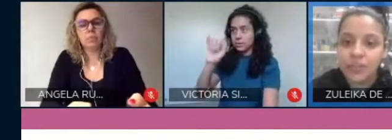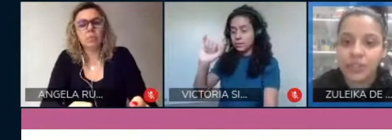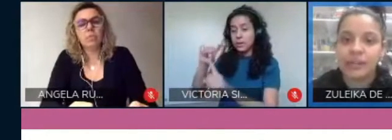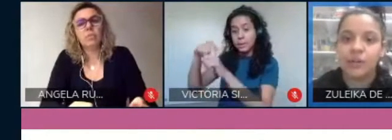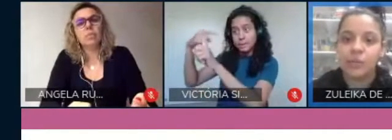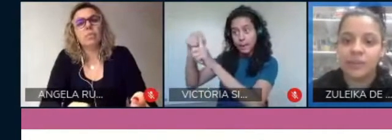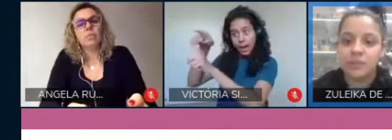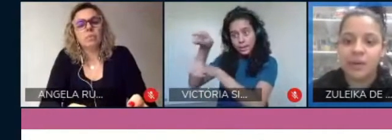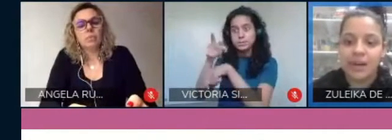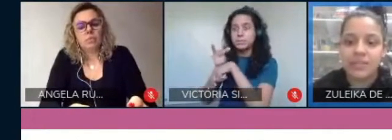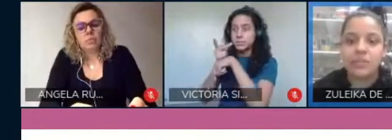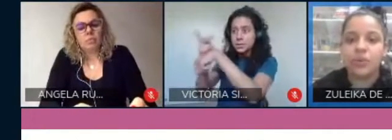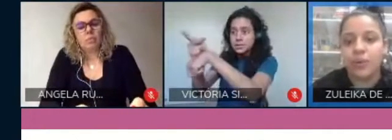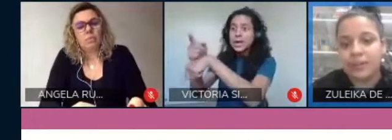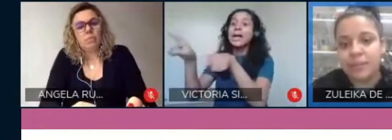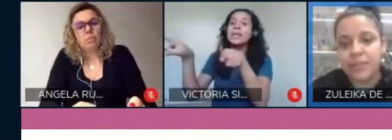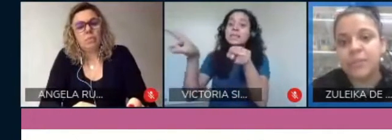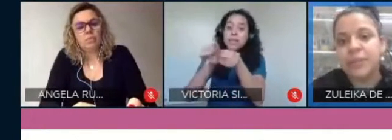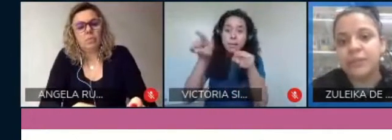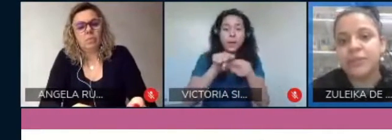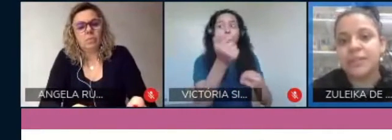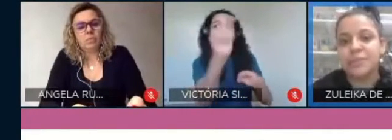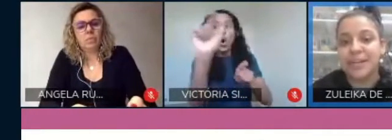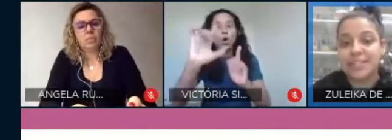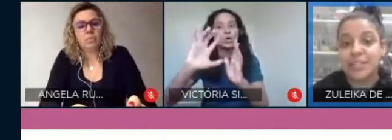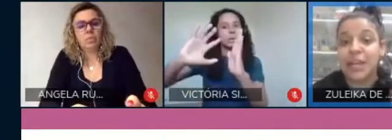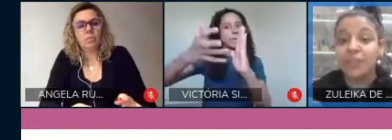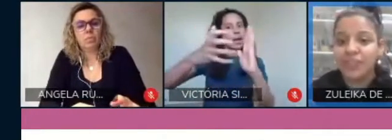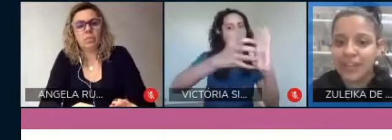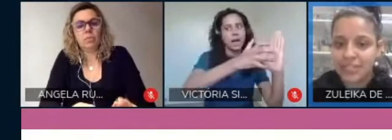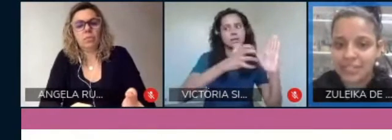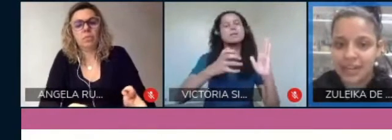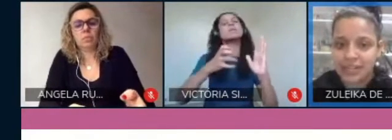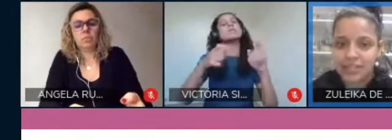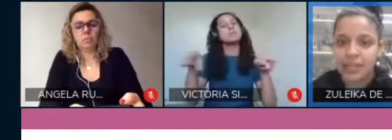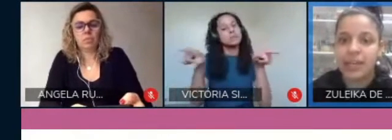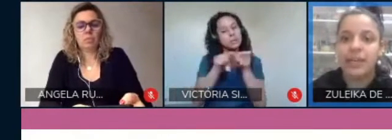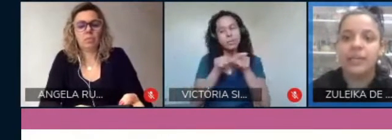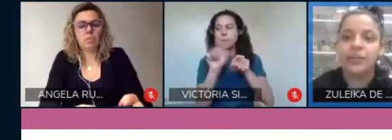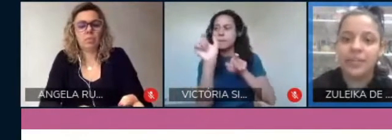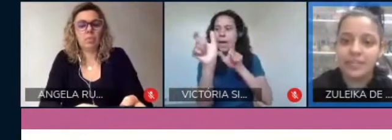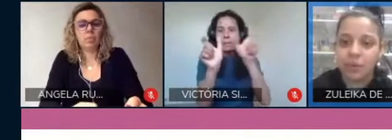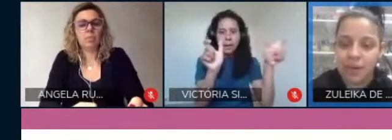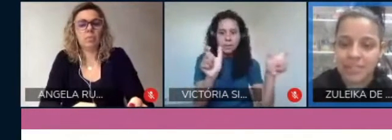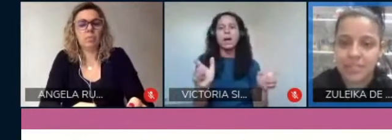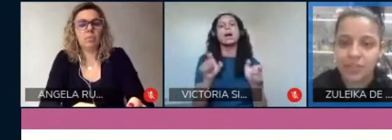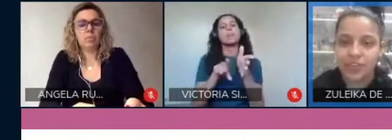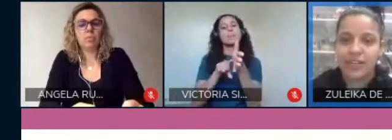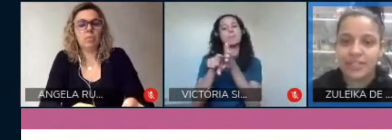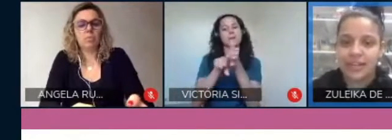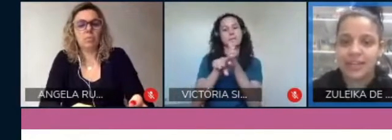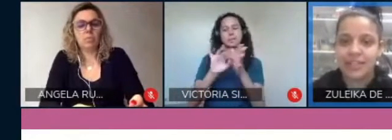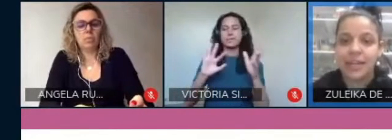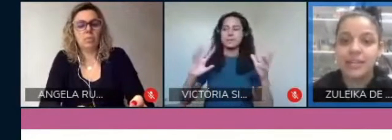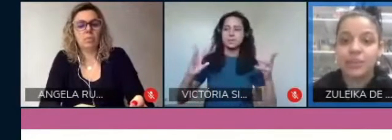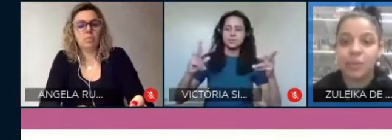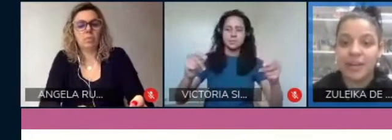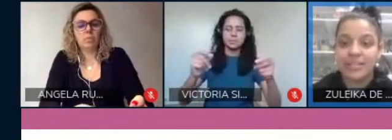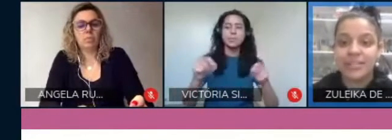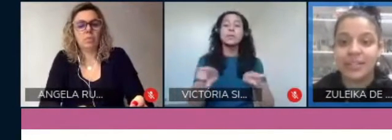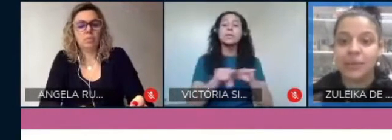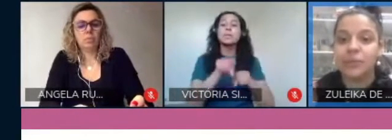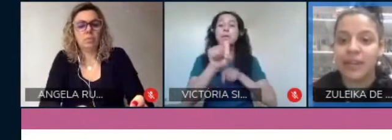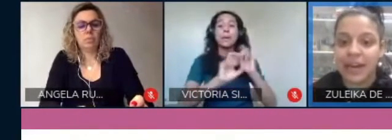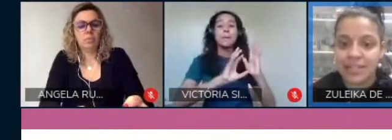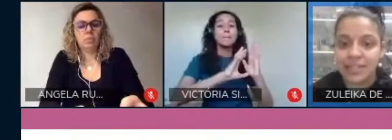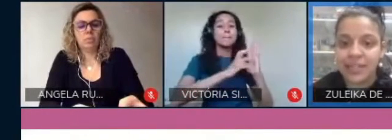pesquise dentro de cada uma das bases ou até mesmo dentro das bases referenciais. E o que são bases referenciais?